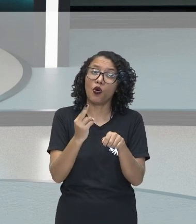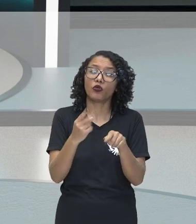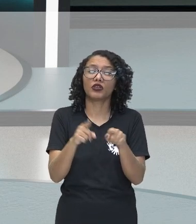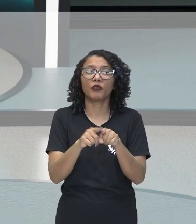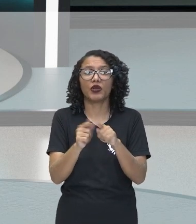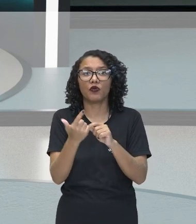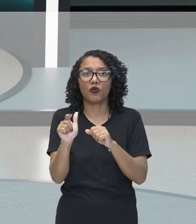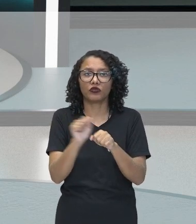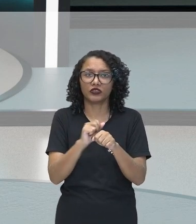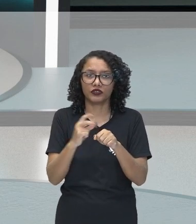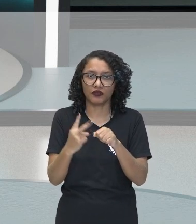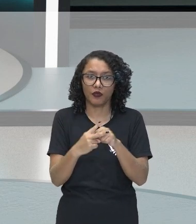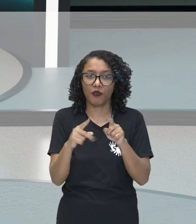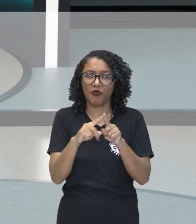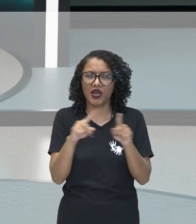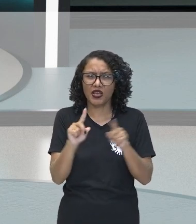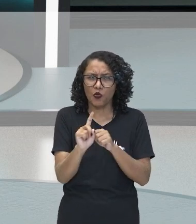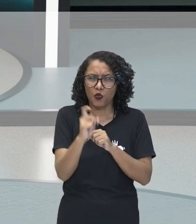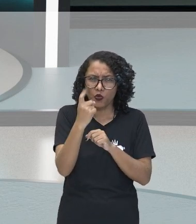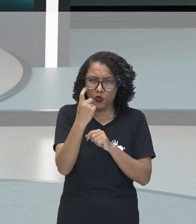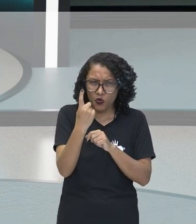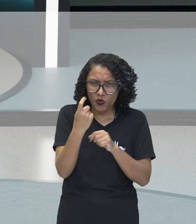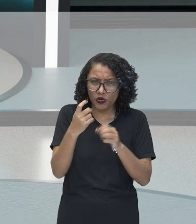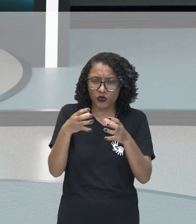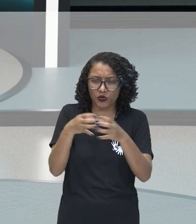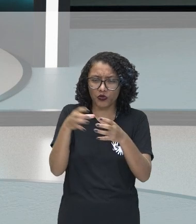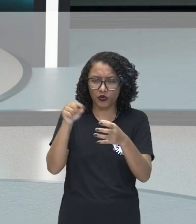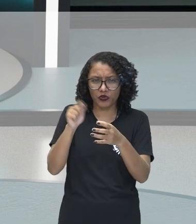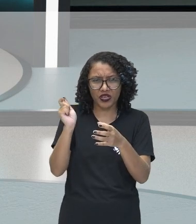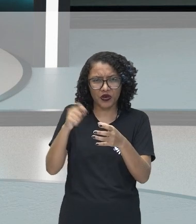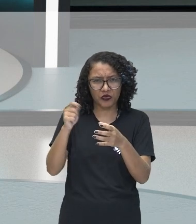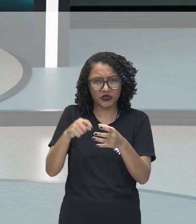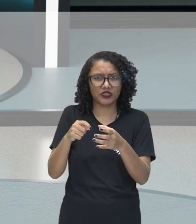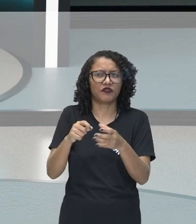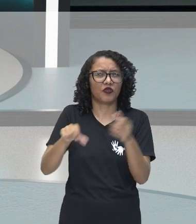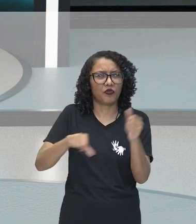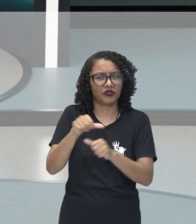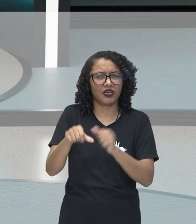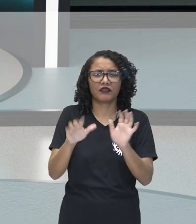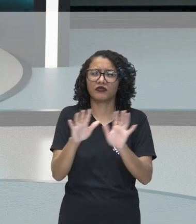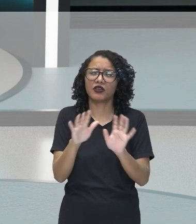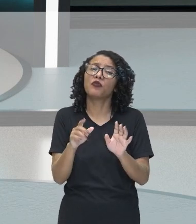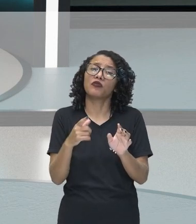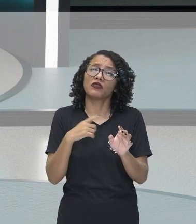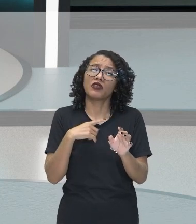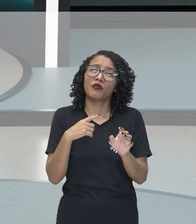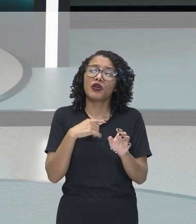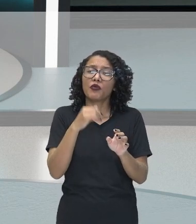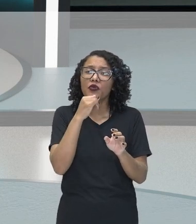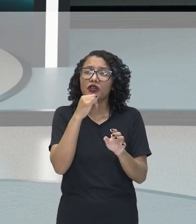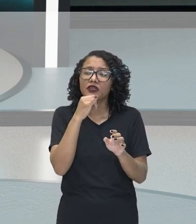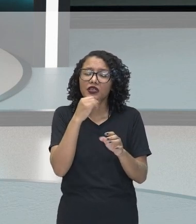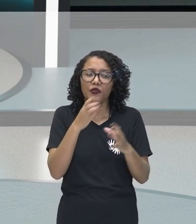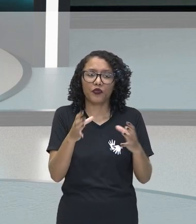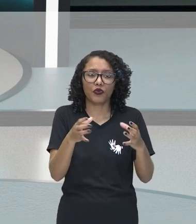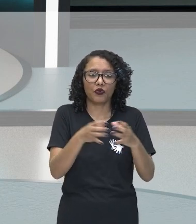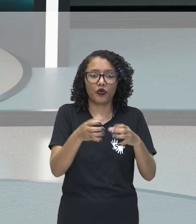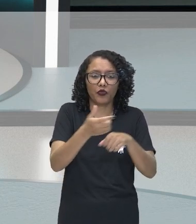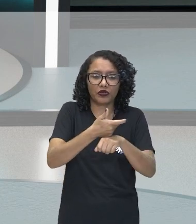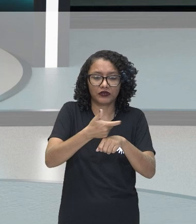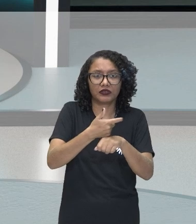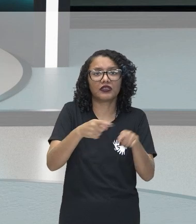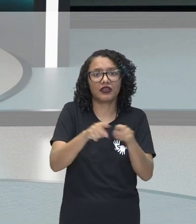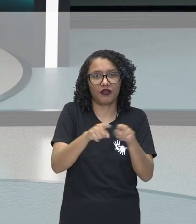ela não é a única classe de palavras que modifica. Se for pensar, por exemplo, nos adjetivos, nós também temos uma classe que funciona como